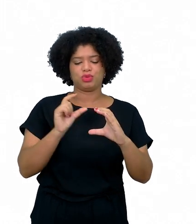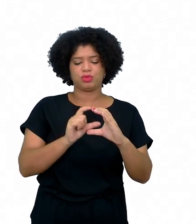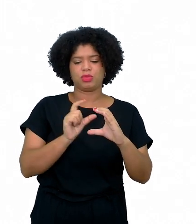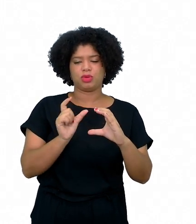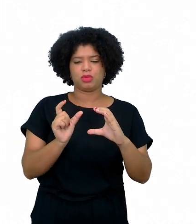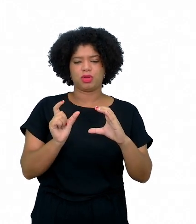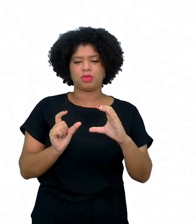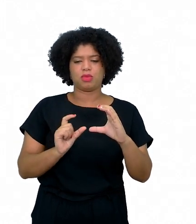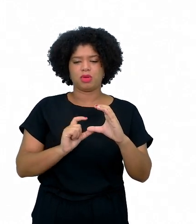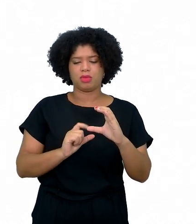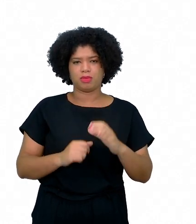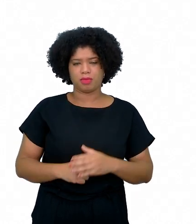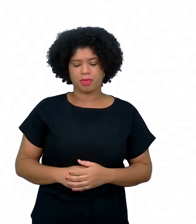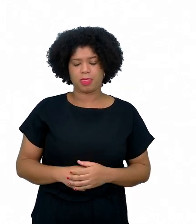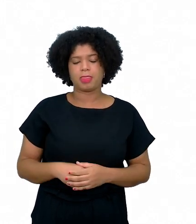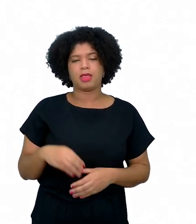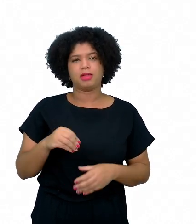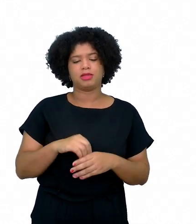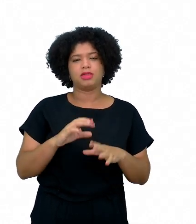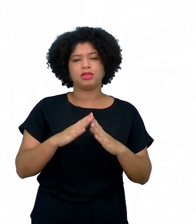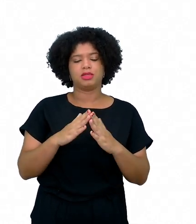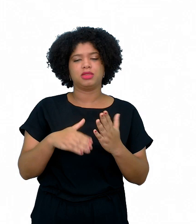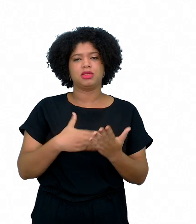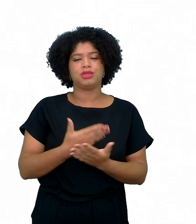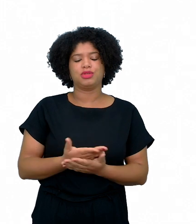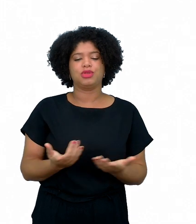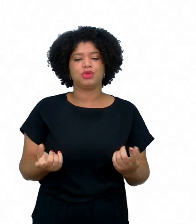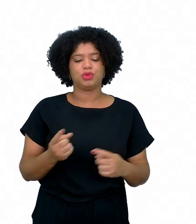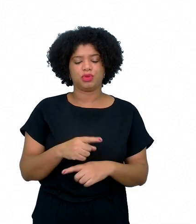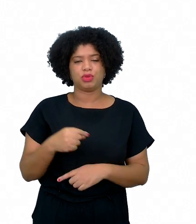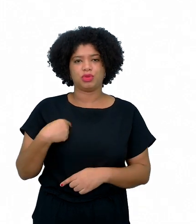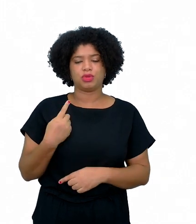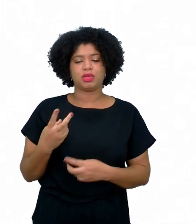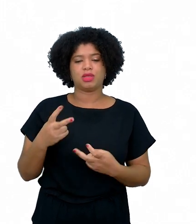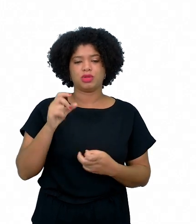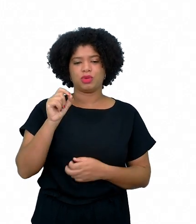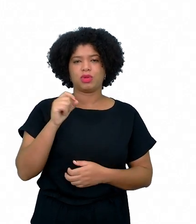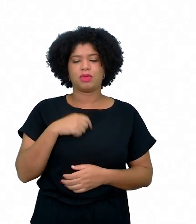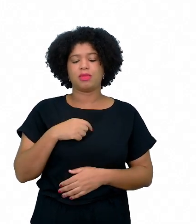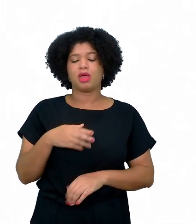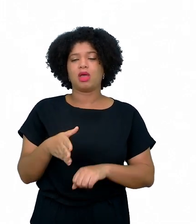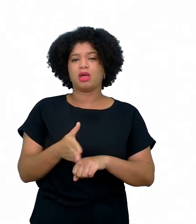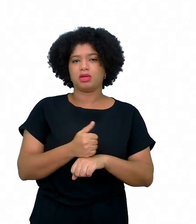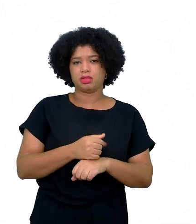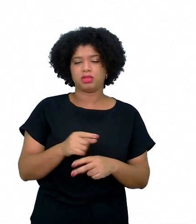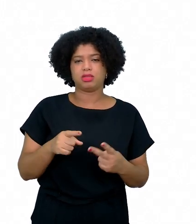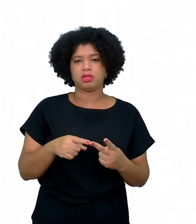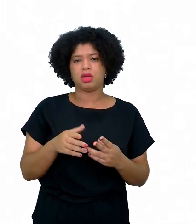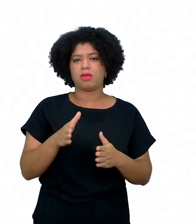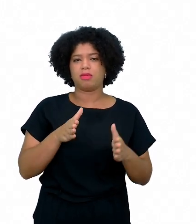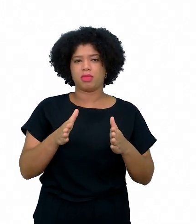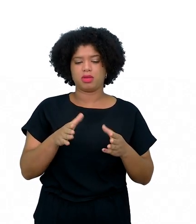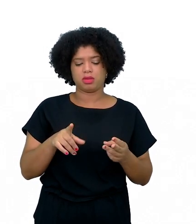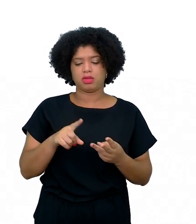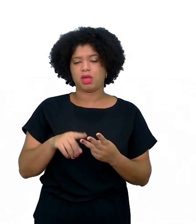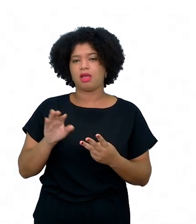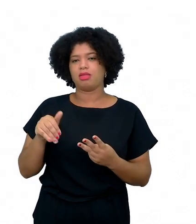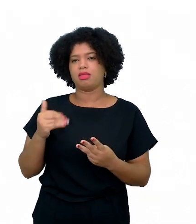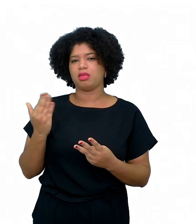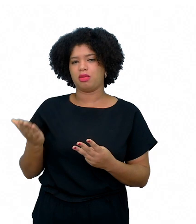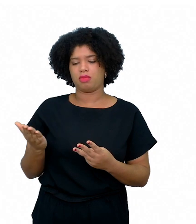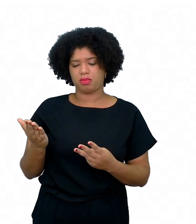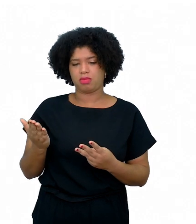Então, na sala de aula invertida, a gente olha aqui o antes, o durante e o depois, como eu